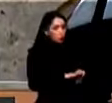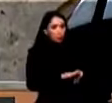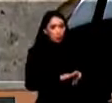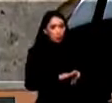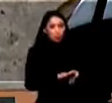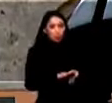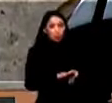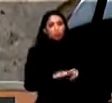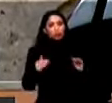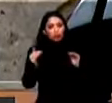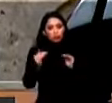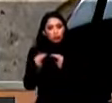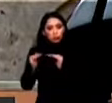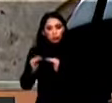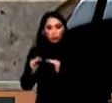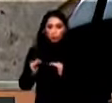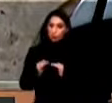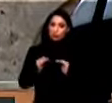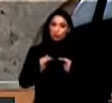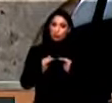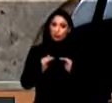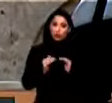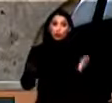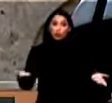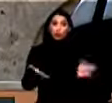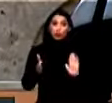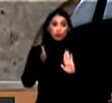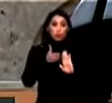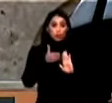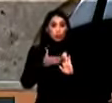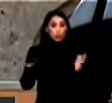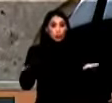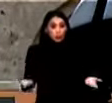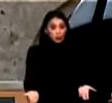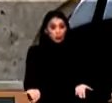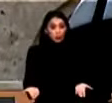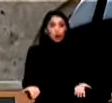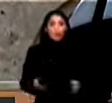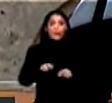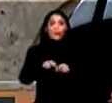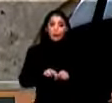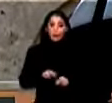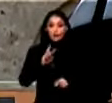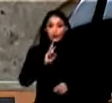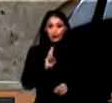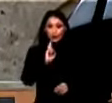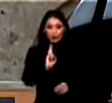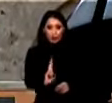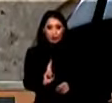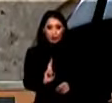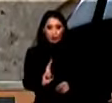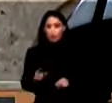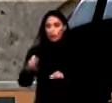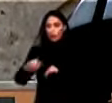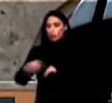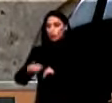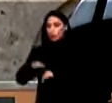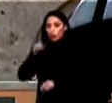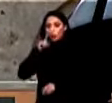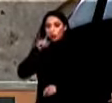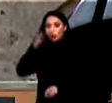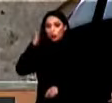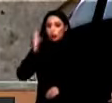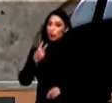entenderam diversamente do que hoje se propõe. Por isso é que eu respondi ao ministro Marco Aurélio que eu não